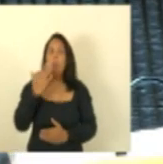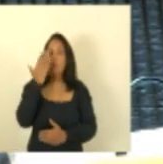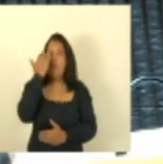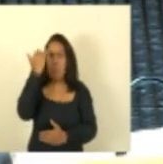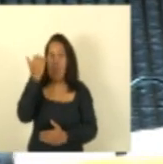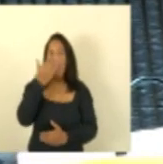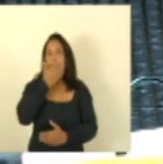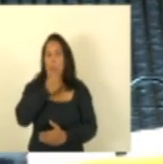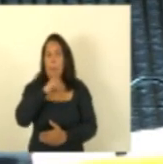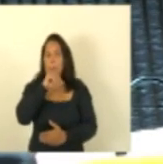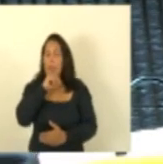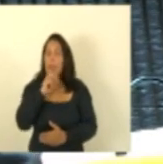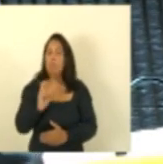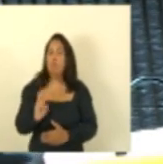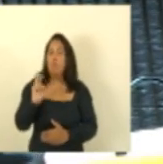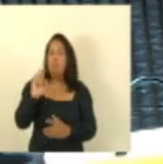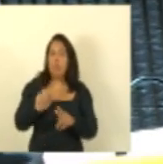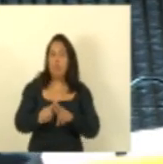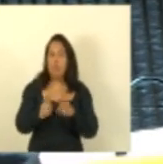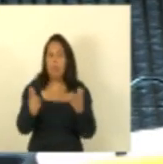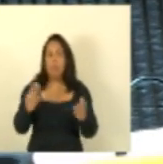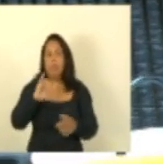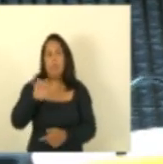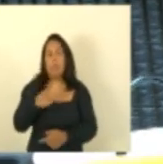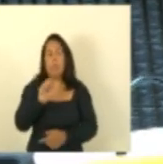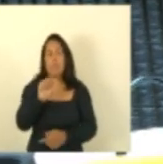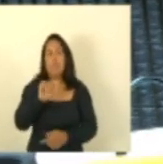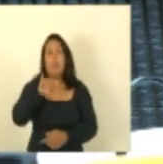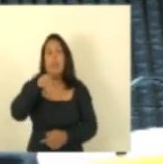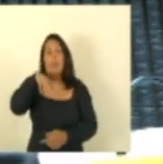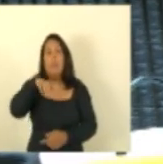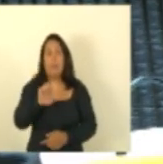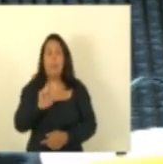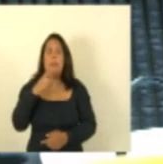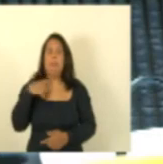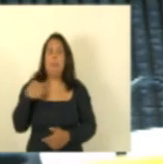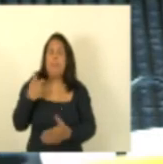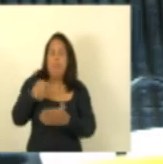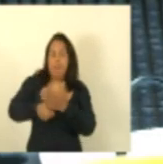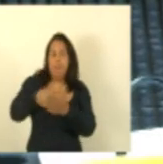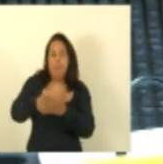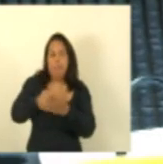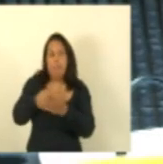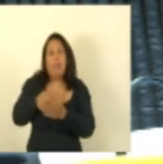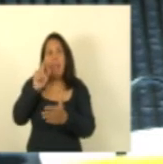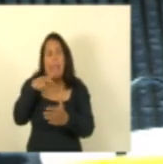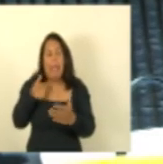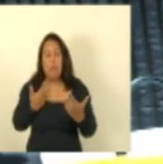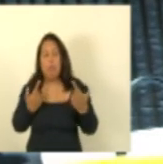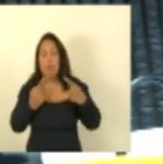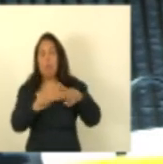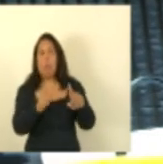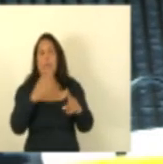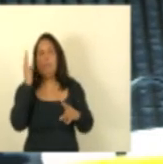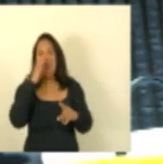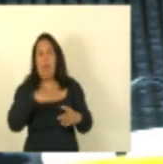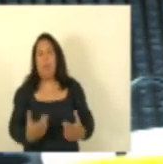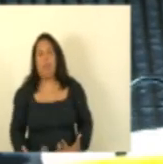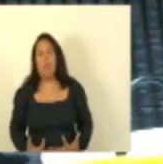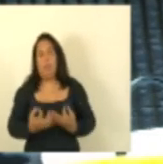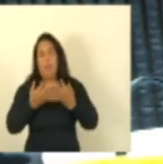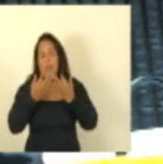quíntuplos, Jaime Reisen, que foi um lutador contra esse bandido chamado câncer e que